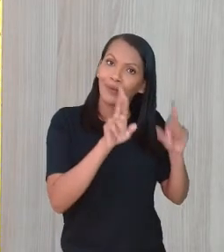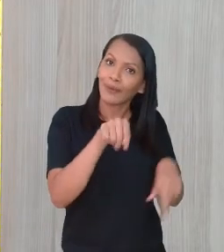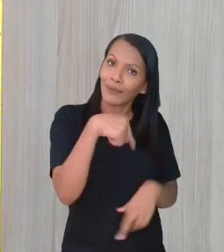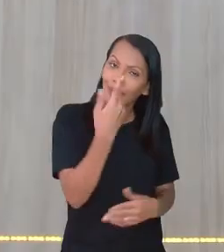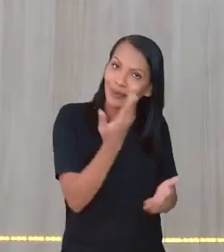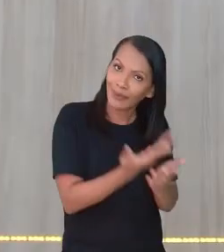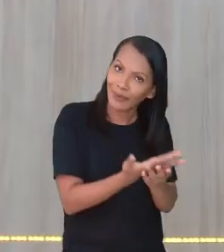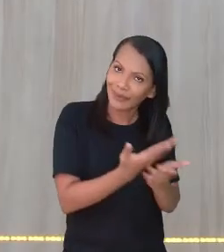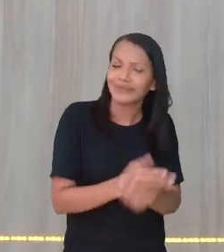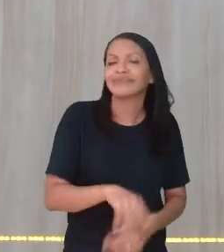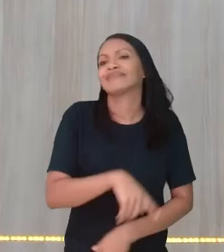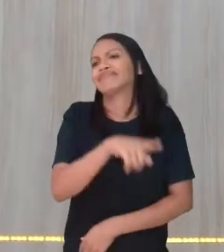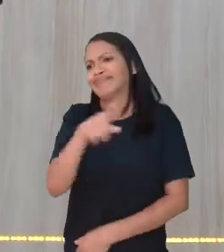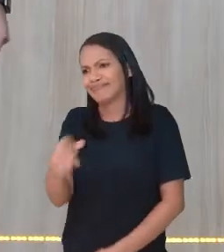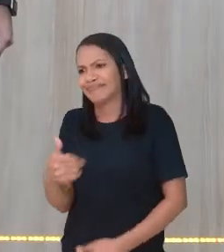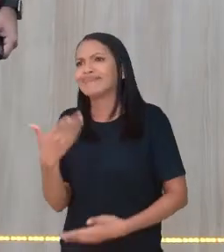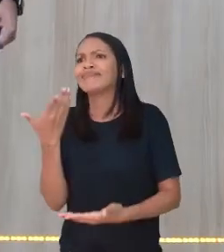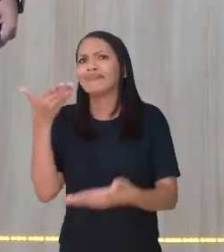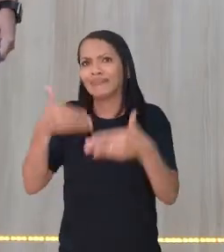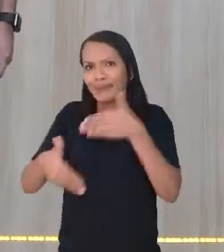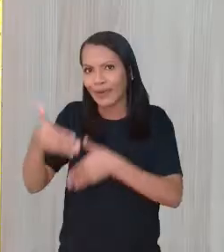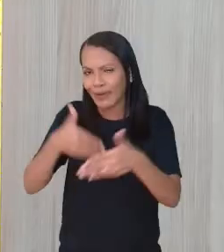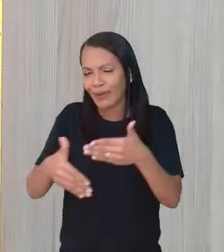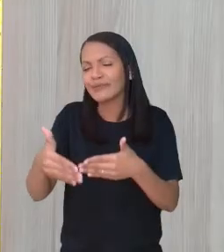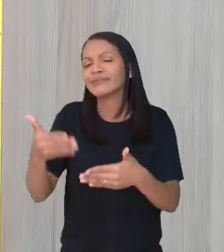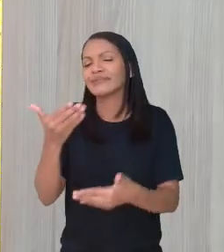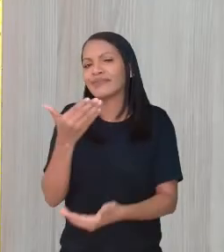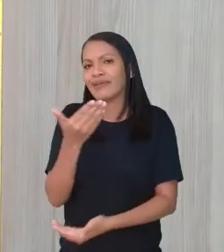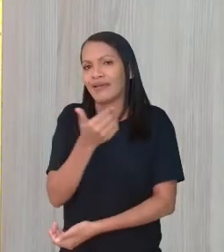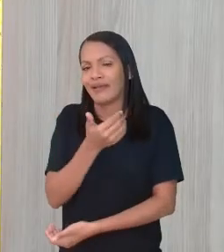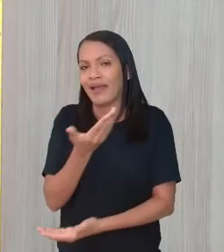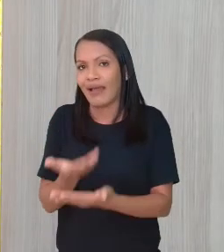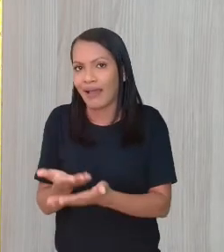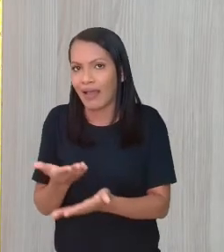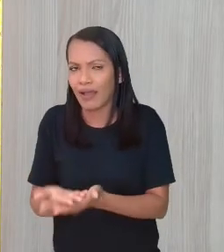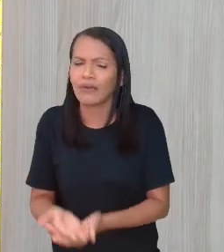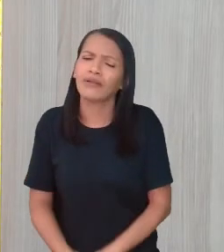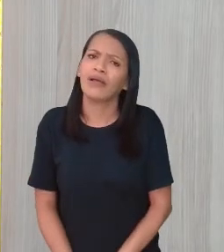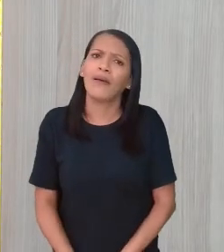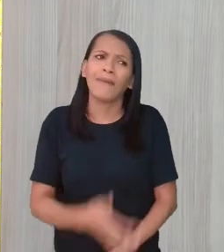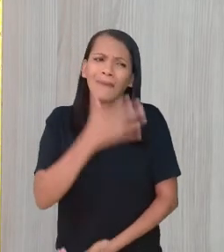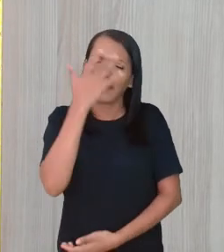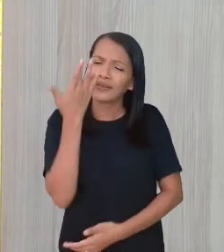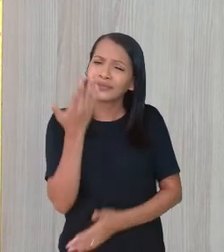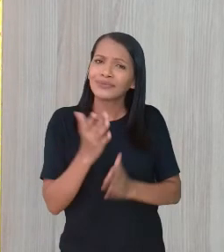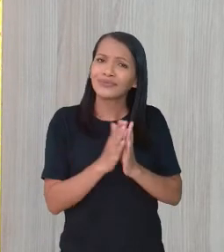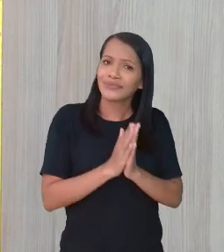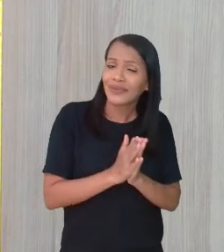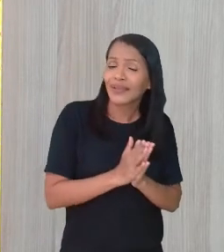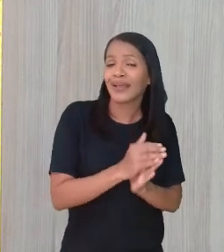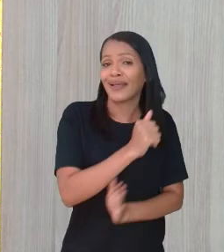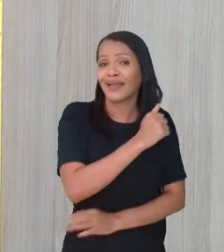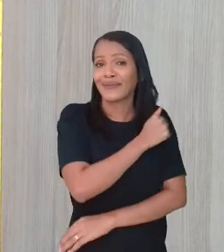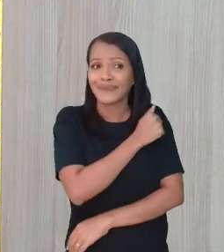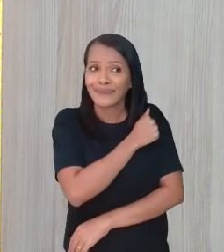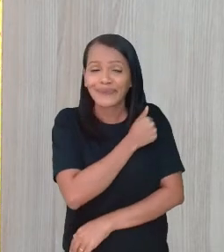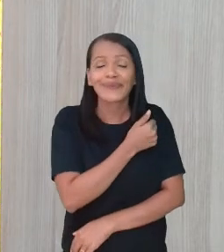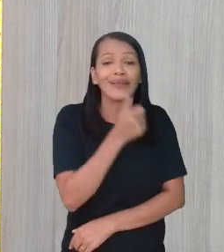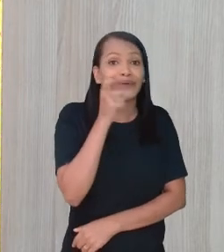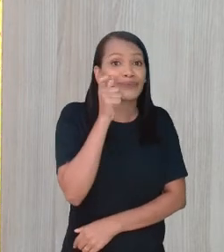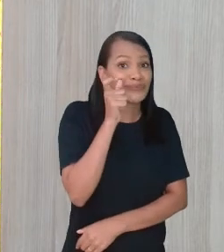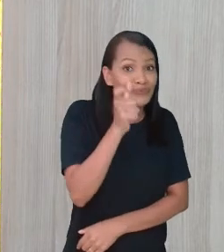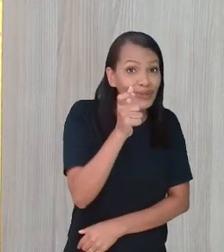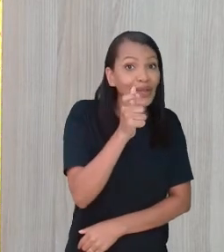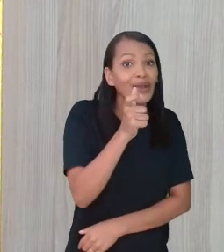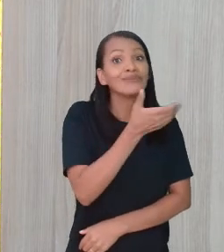aula a galerinha vai aparecer aí. Pessoal, essa aula é muito interessante. Fração, divisão. Então,